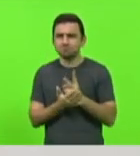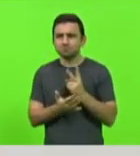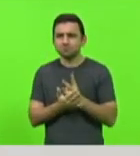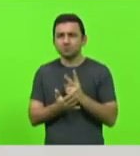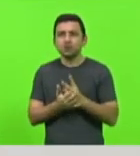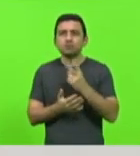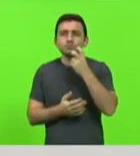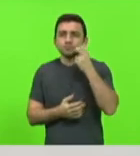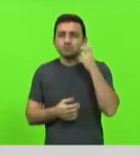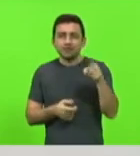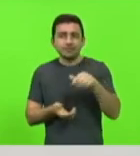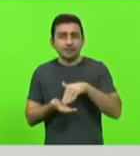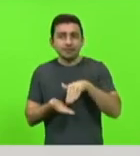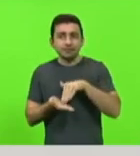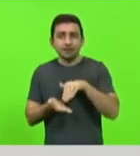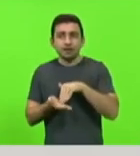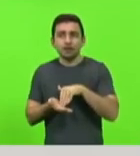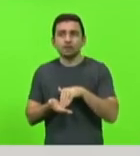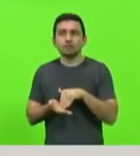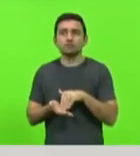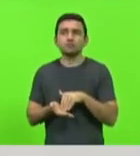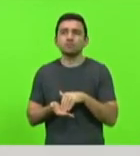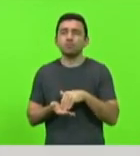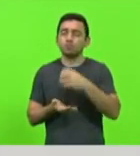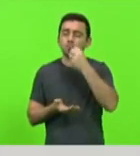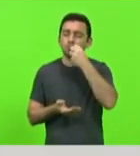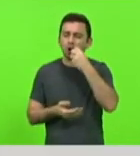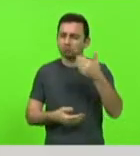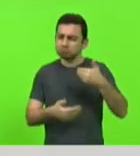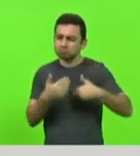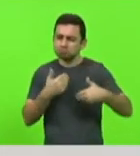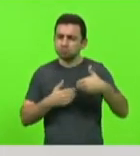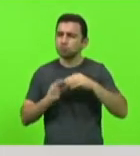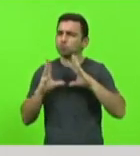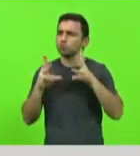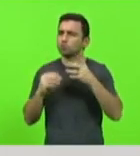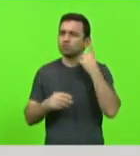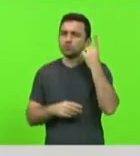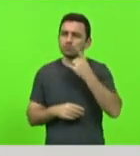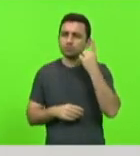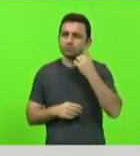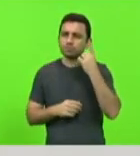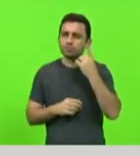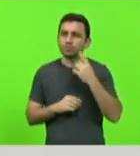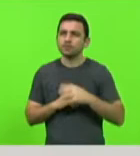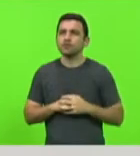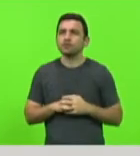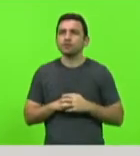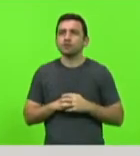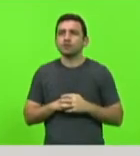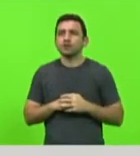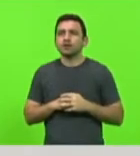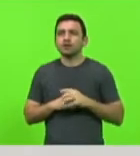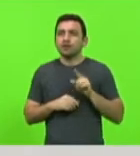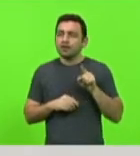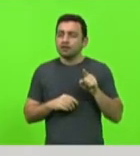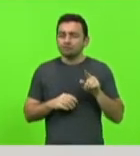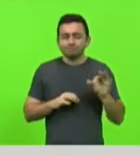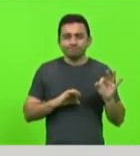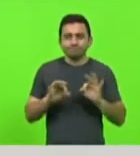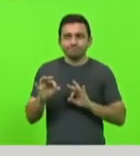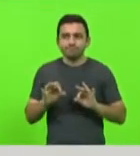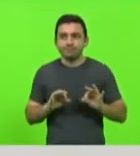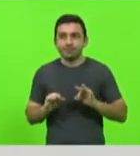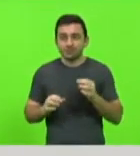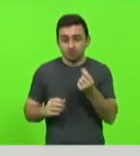Fernando Vampiro tem atendido muito bem esse deputado, todos os deputados, e vai fazendo das tripas do coração para gastar